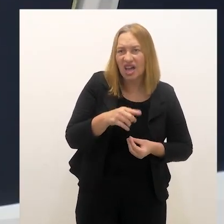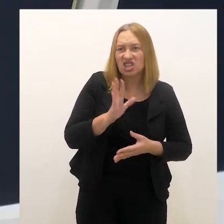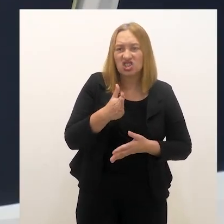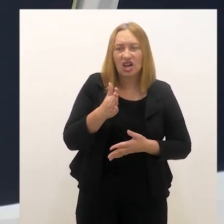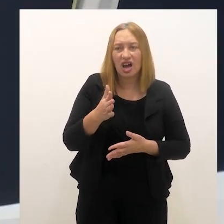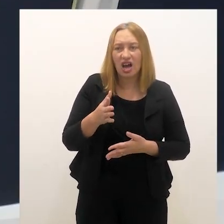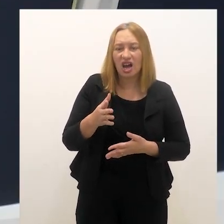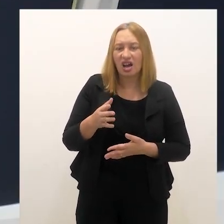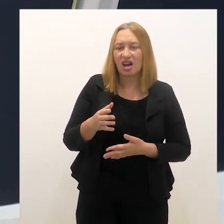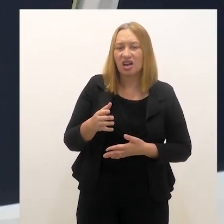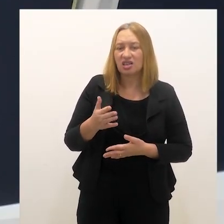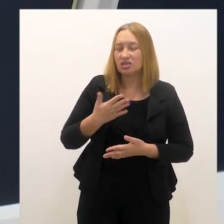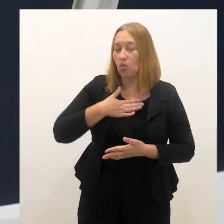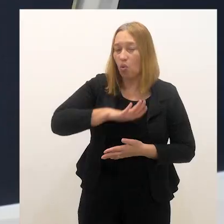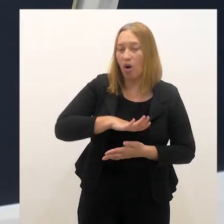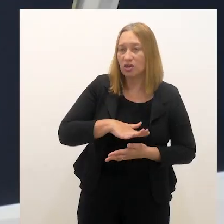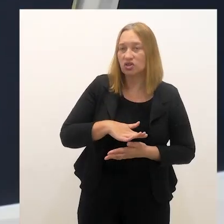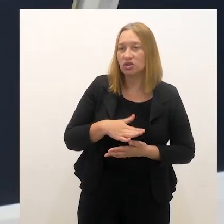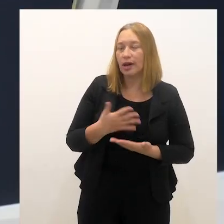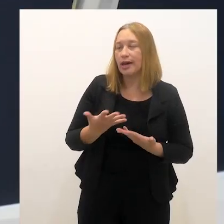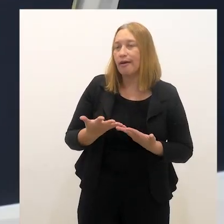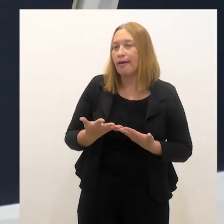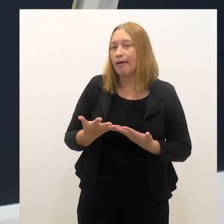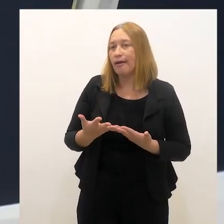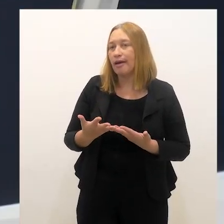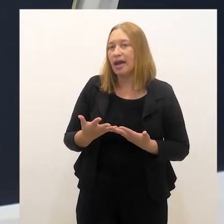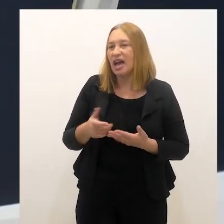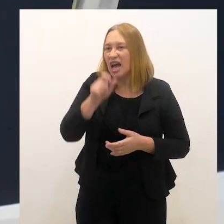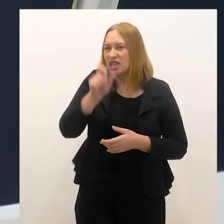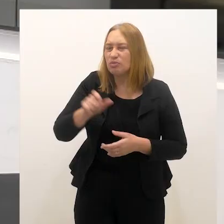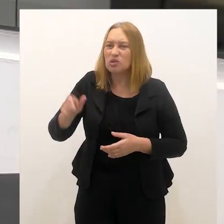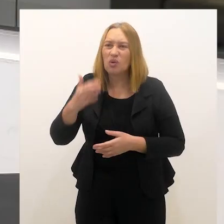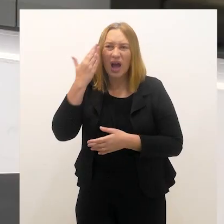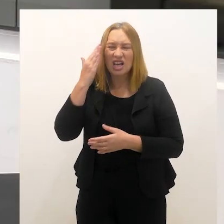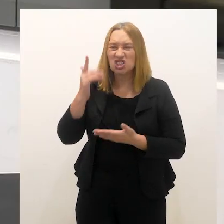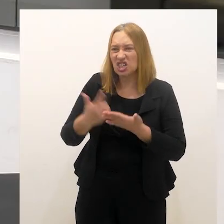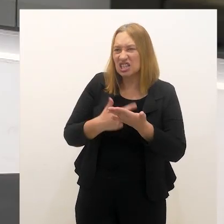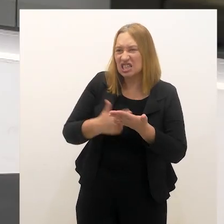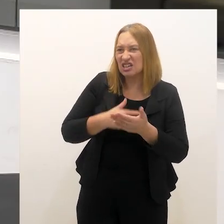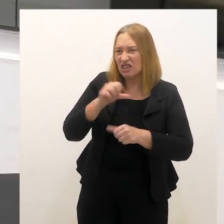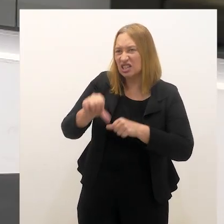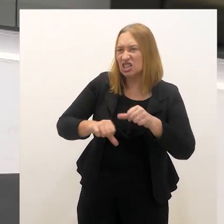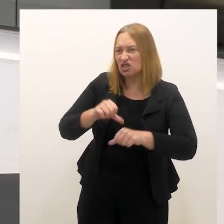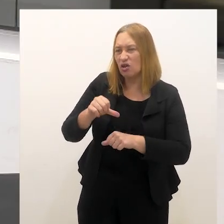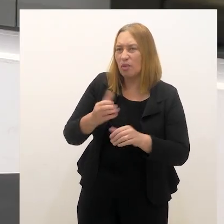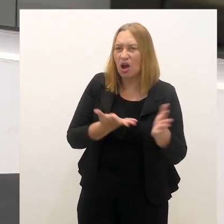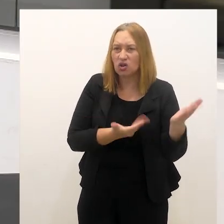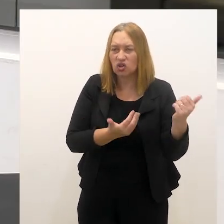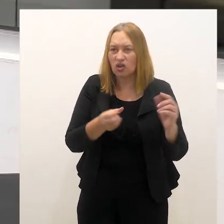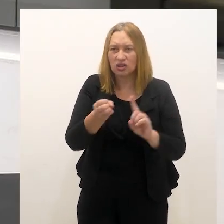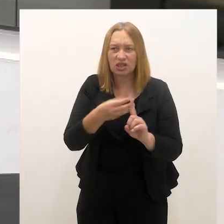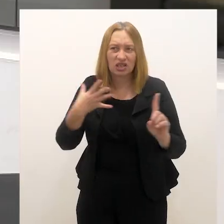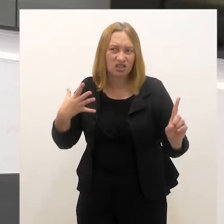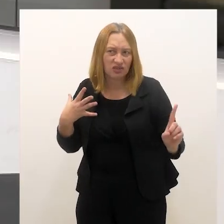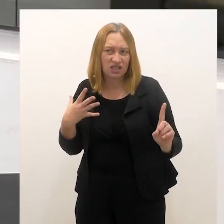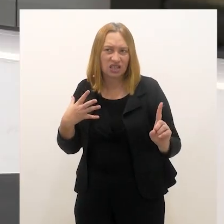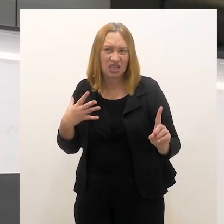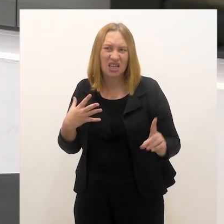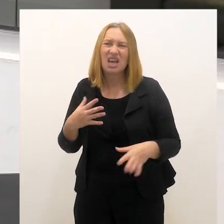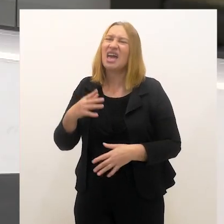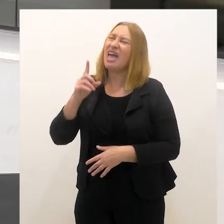aí você já torce o nariz. As pessoas acham que esse livro vão transformar os jovens em